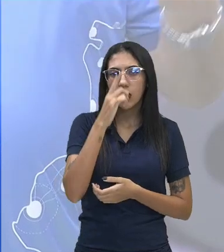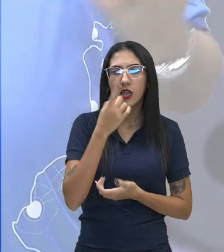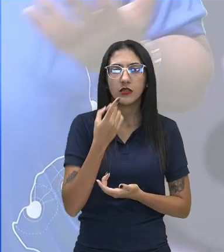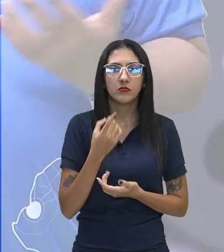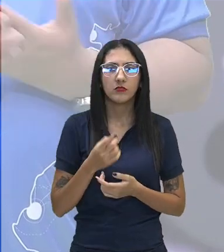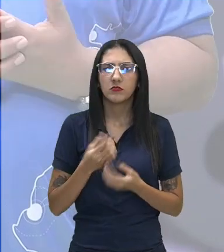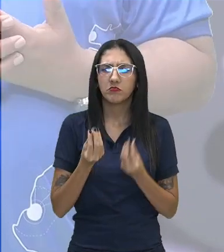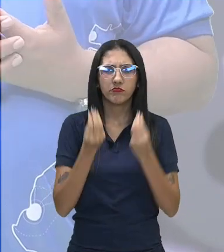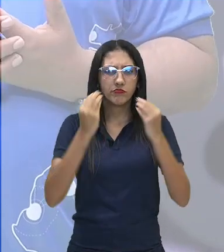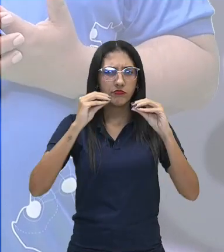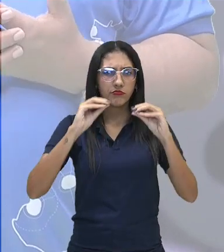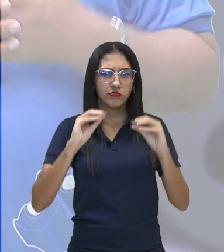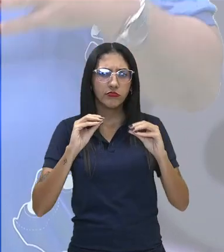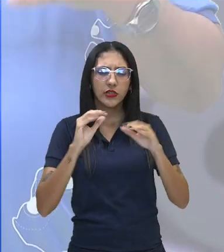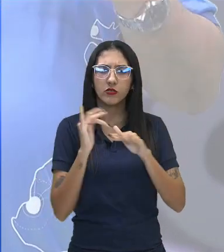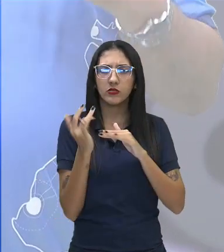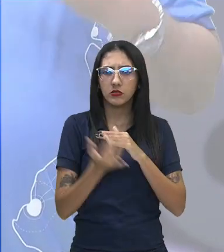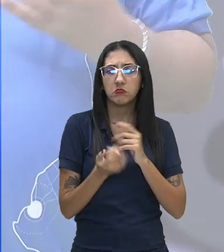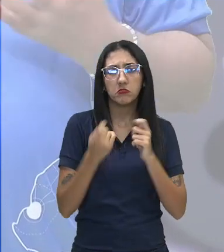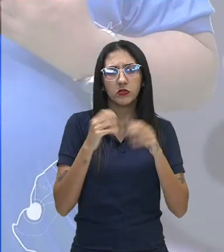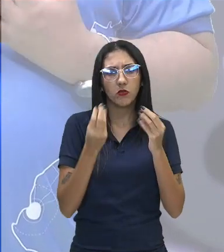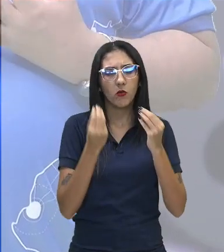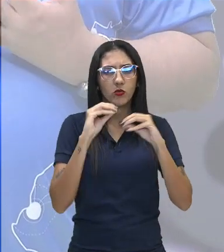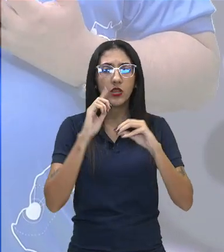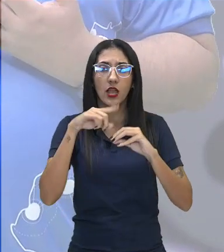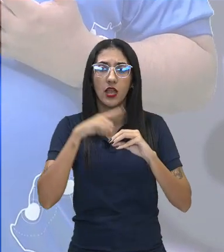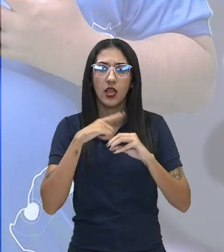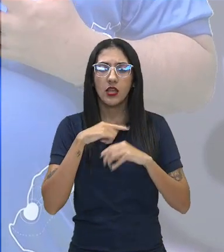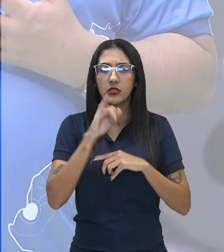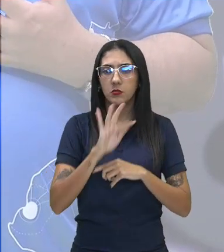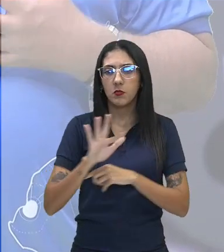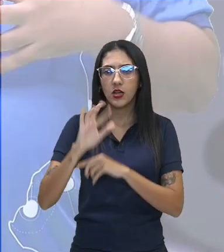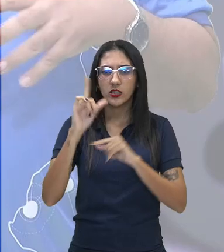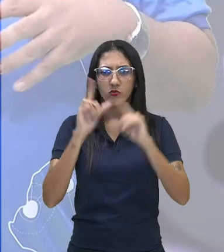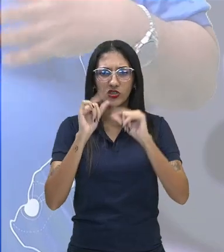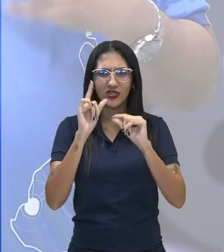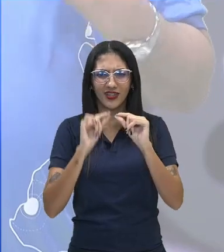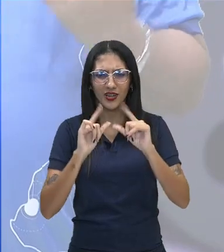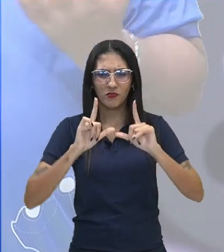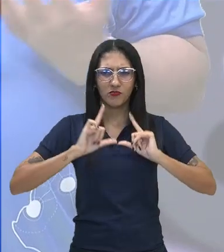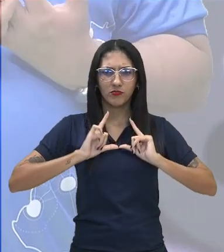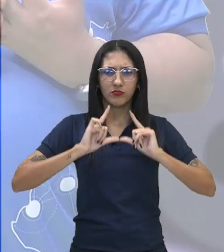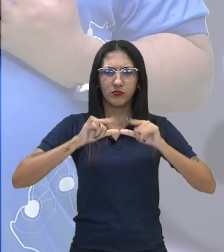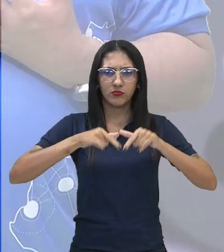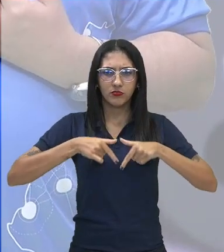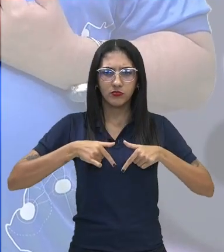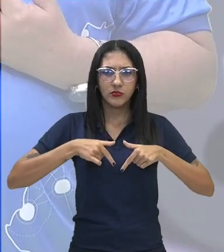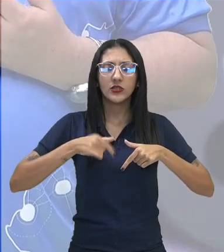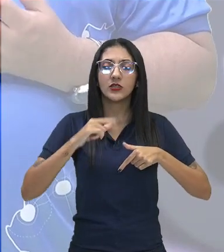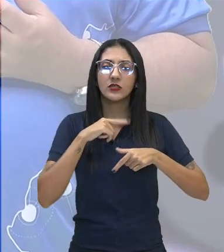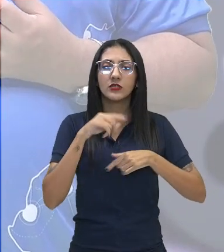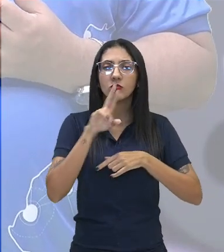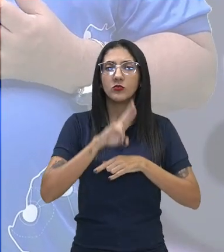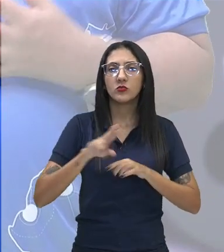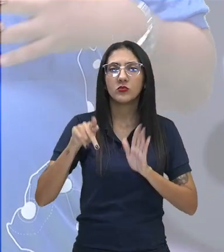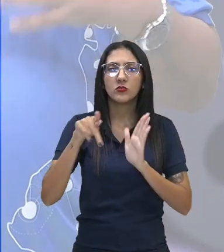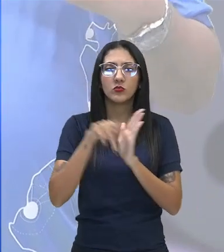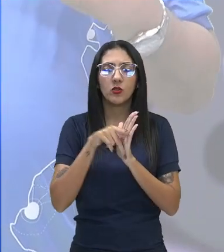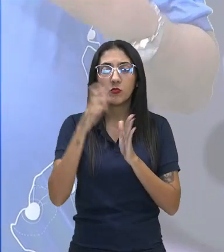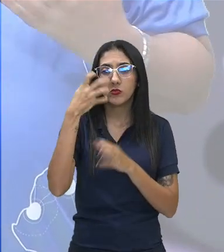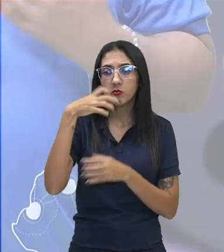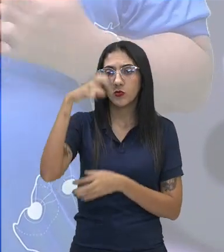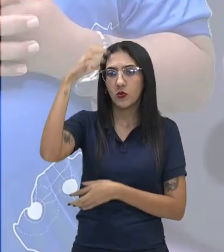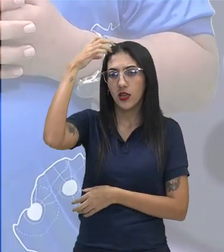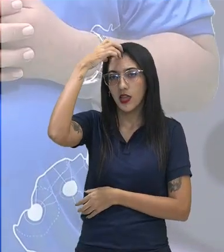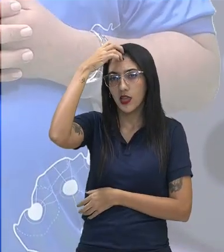suas redes sociais, né? A estrela de Davi é o símbolo que é atribuído aos reis Davi e Salomão e